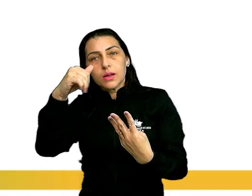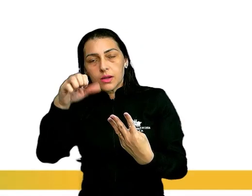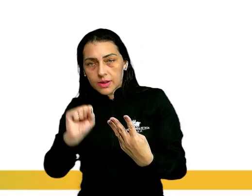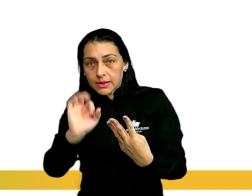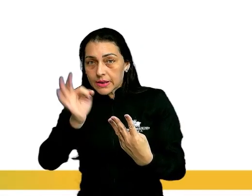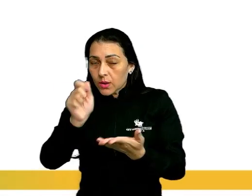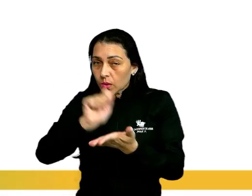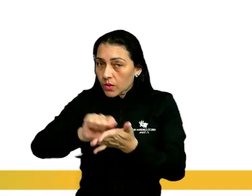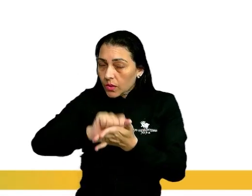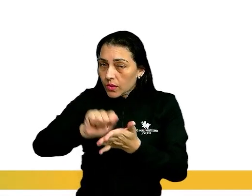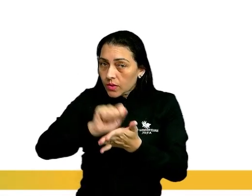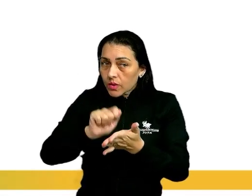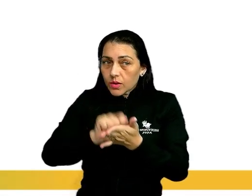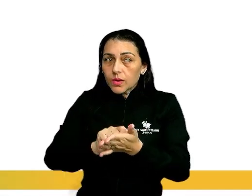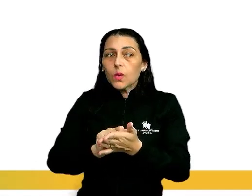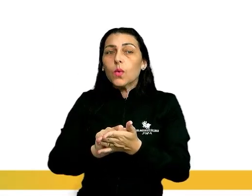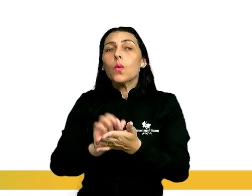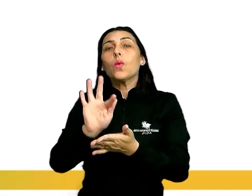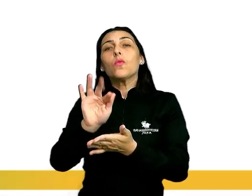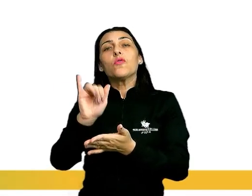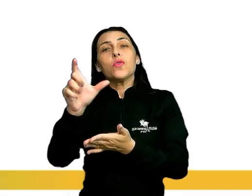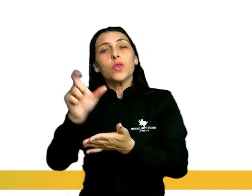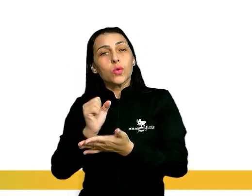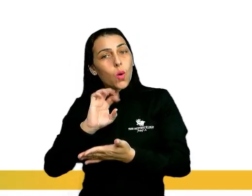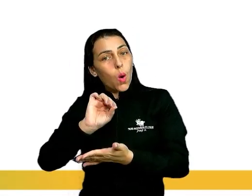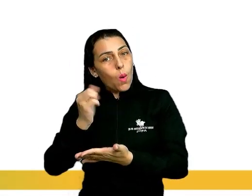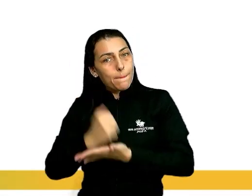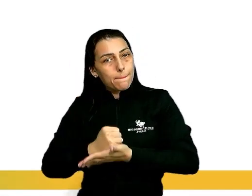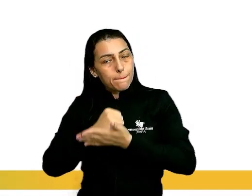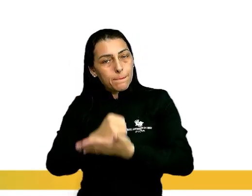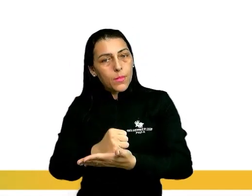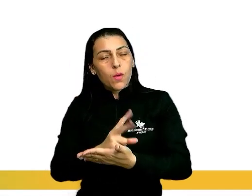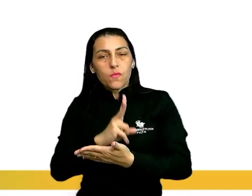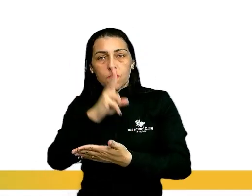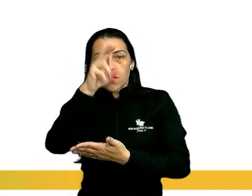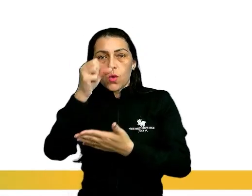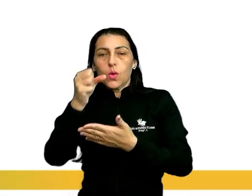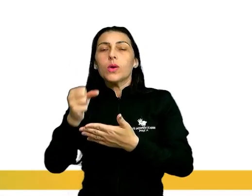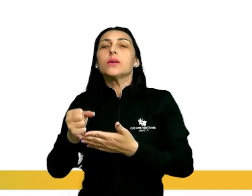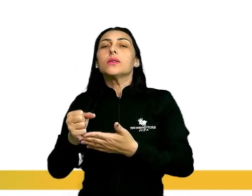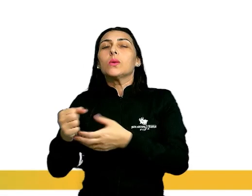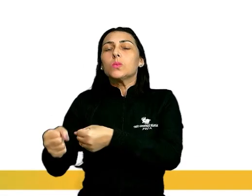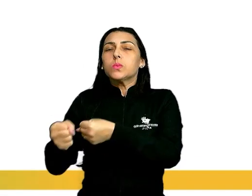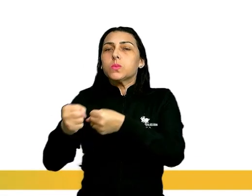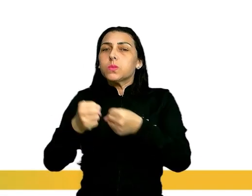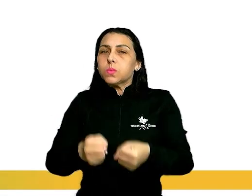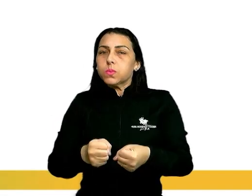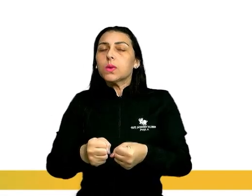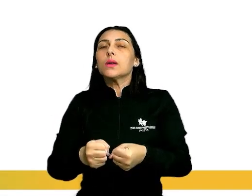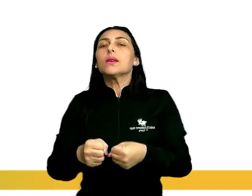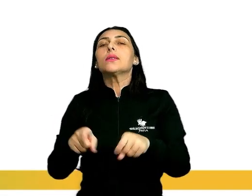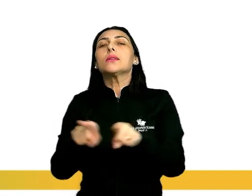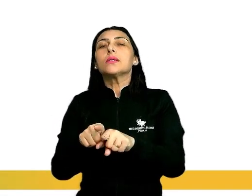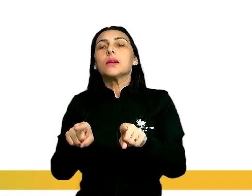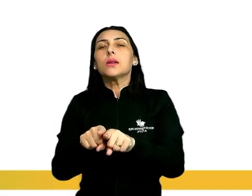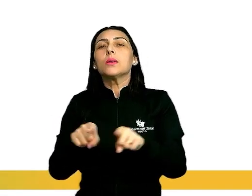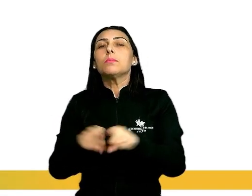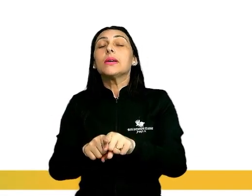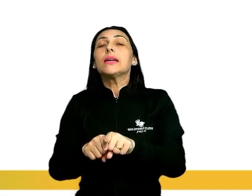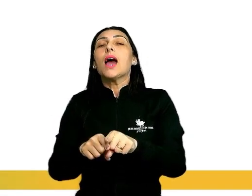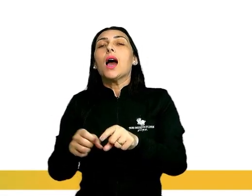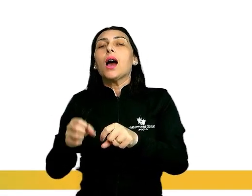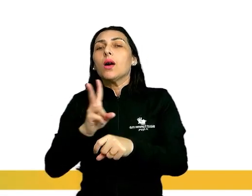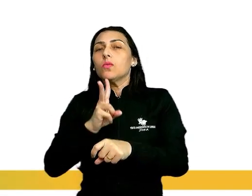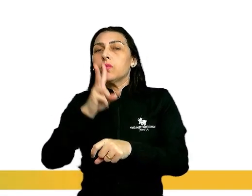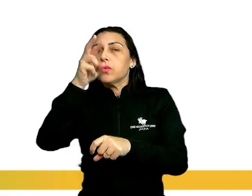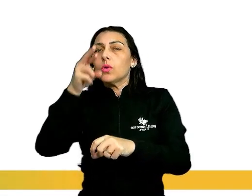anotem aí ó ponto fixo ou ponto de apoio força potente e a força resistente certo